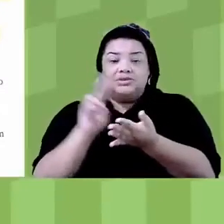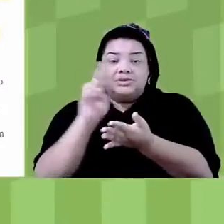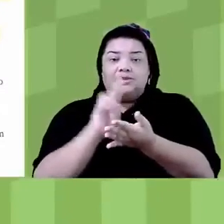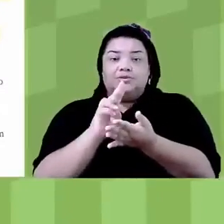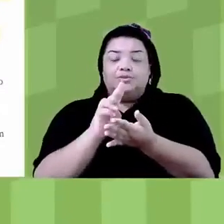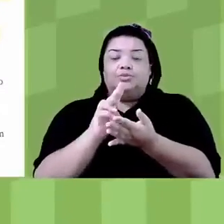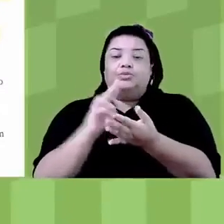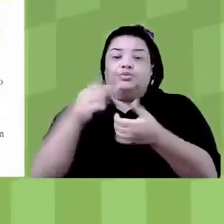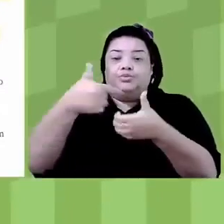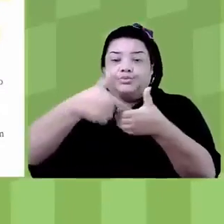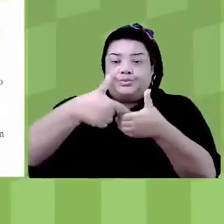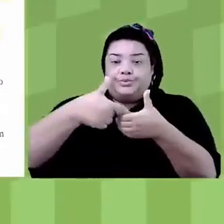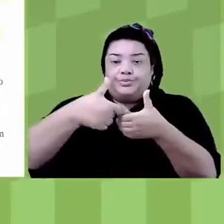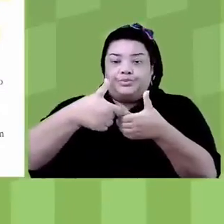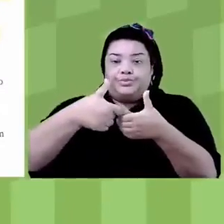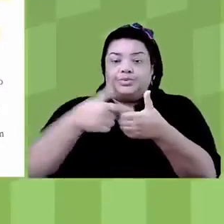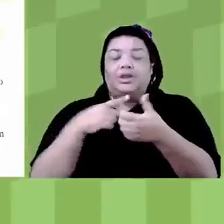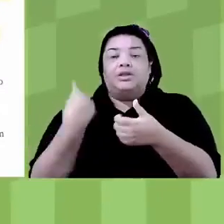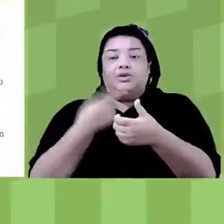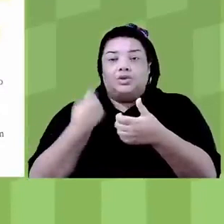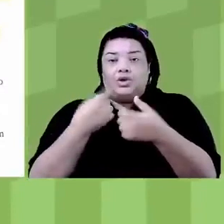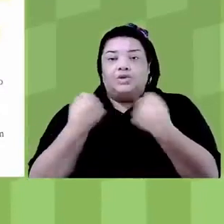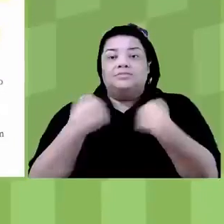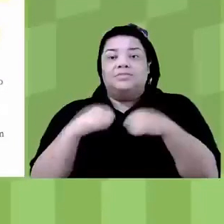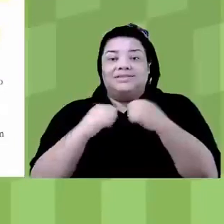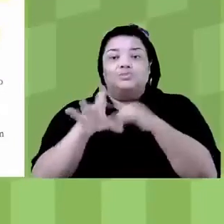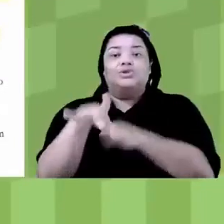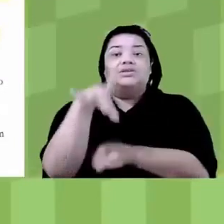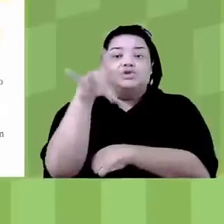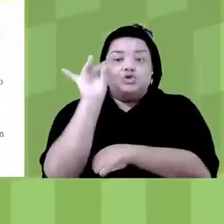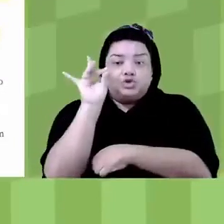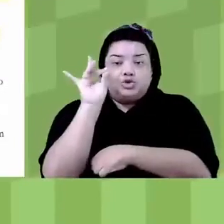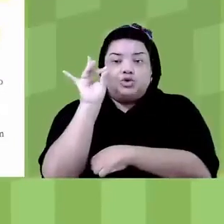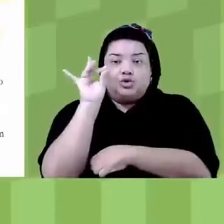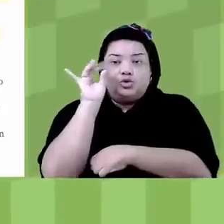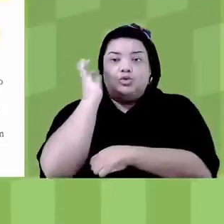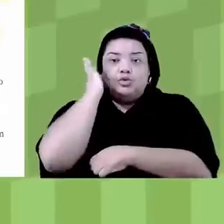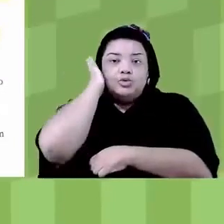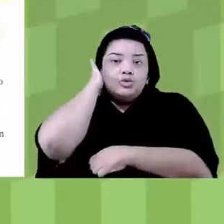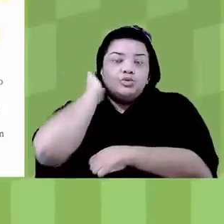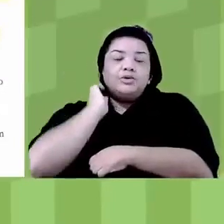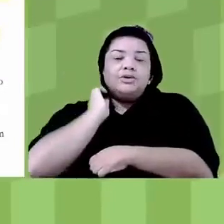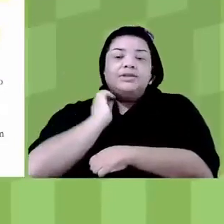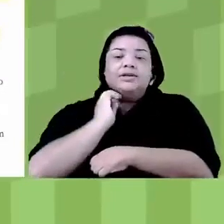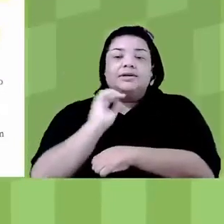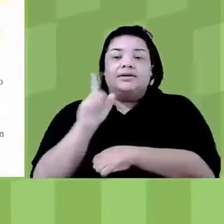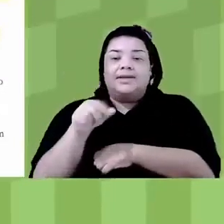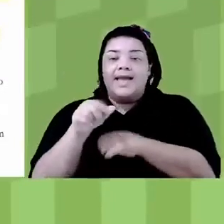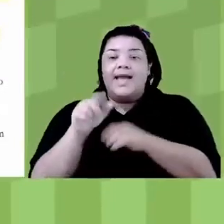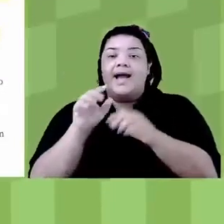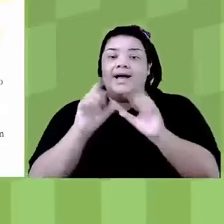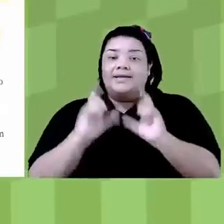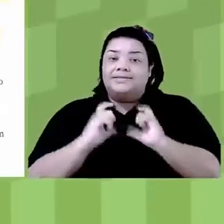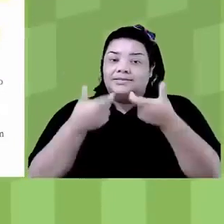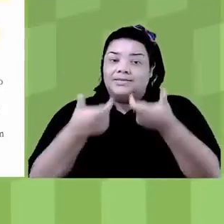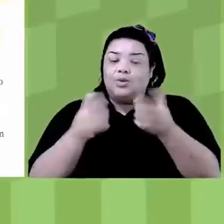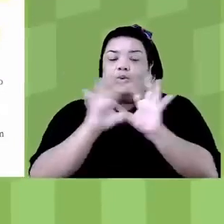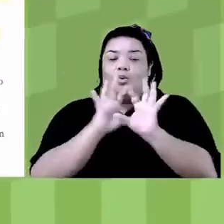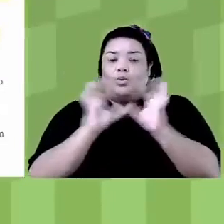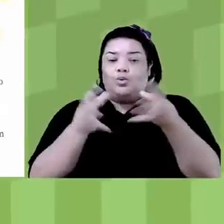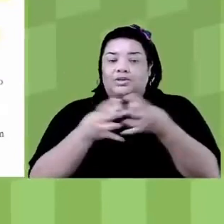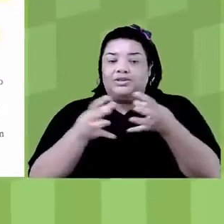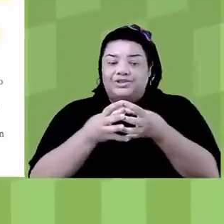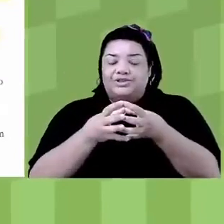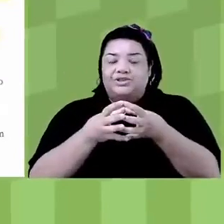temos uma escolha. Olha a escolha de novo, o voto, né? Ação coletiva ou suicídio